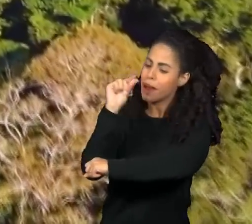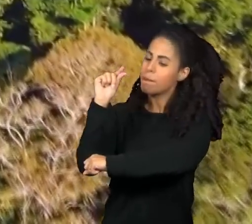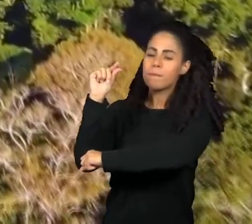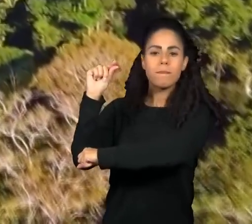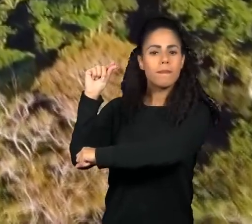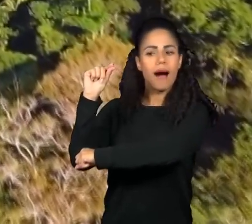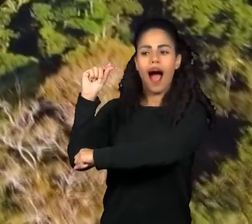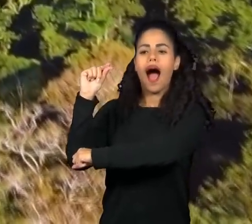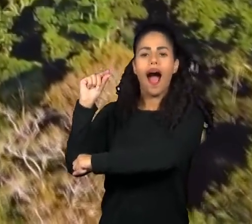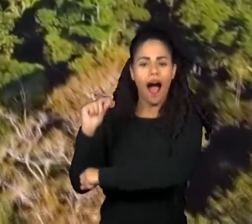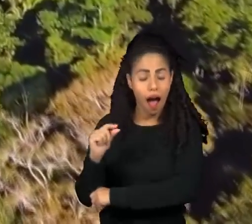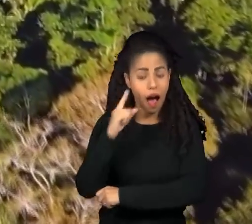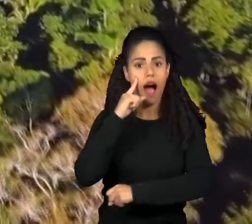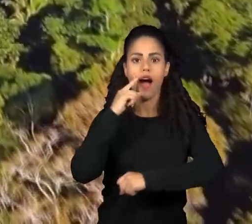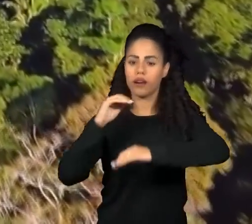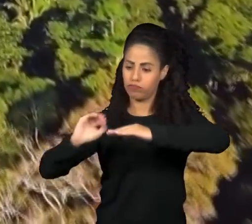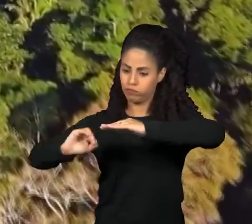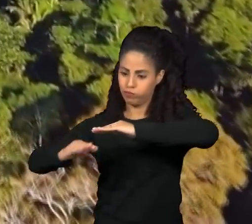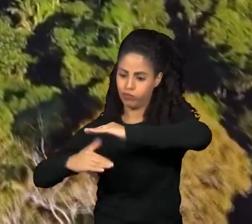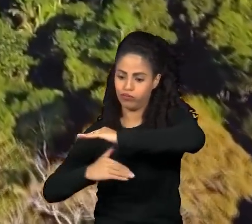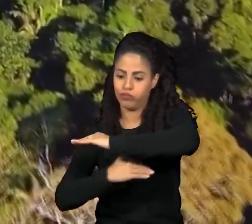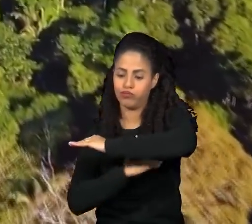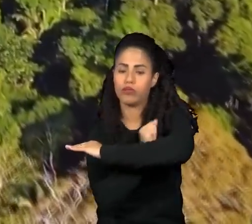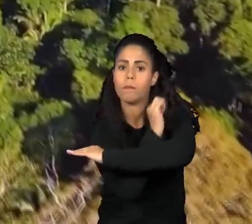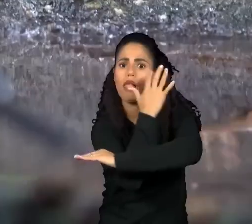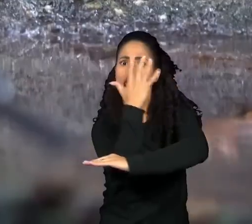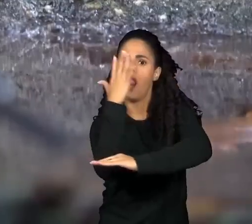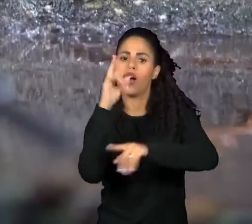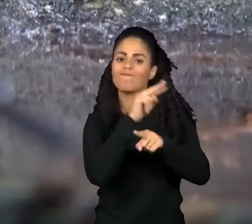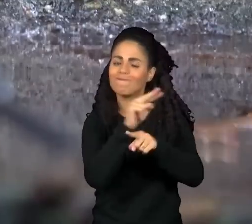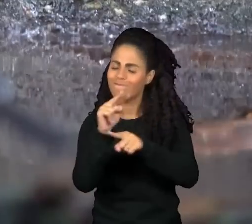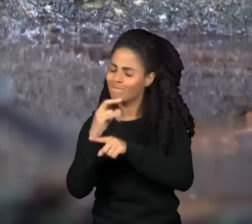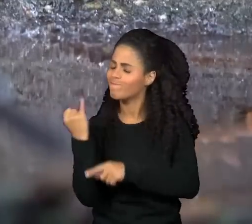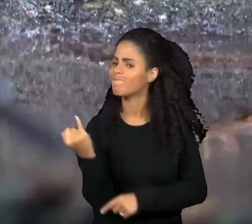Proteger a biodiversidade é garantir o nosso próprio bem-estar.